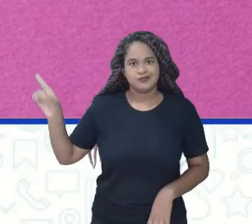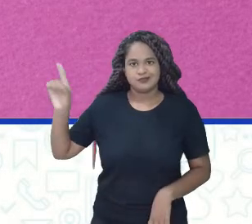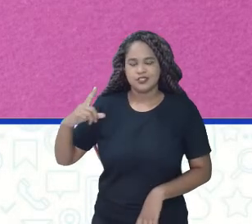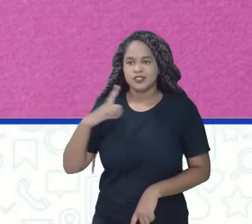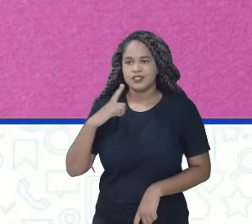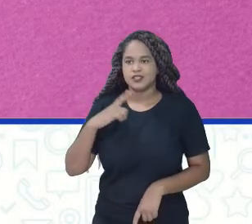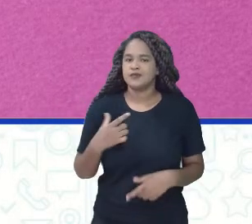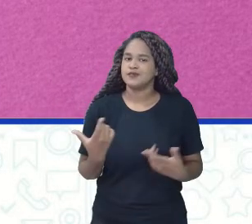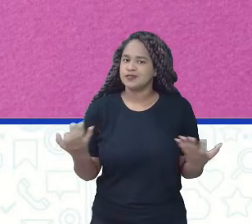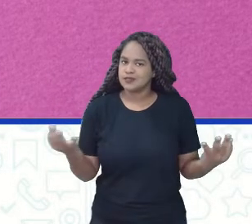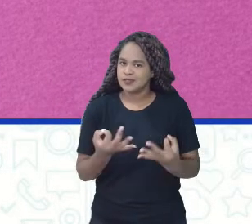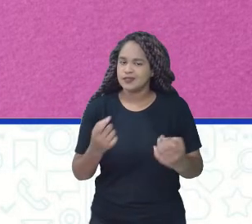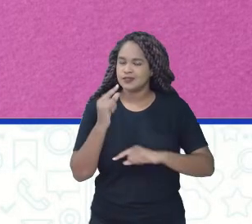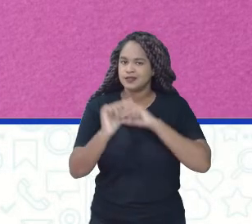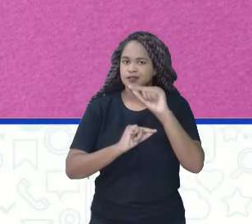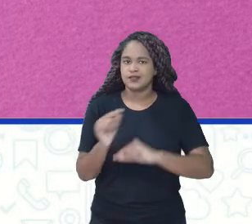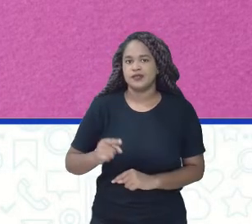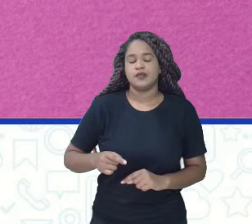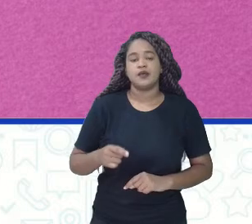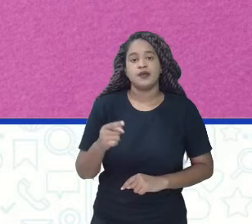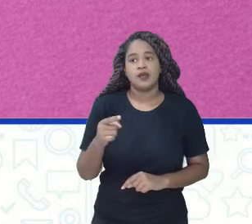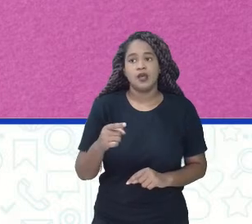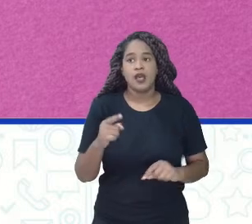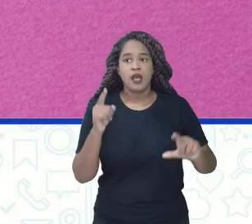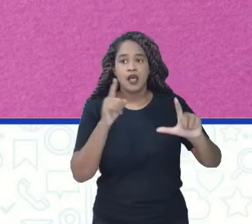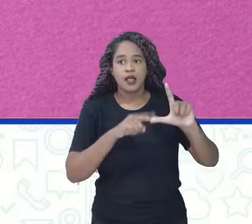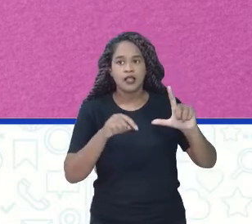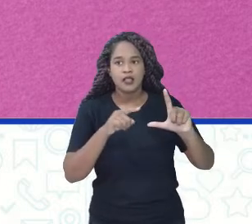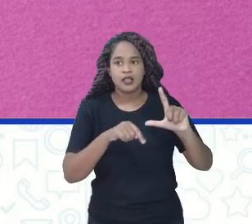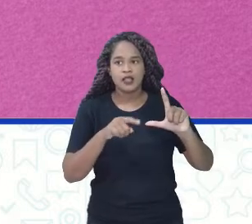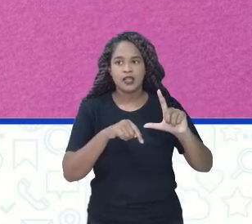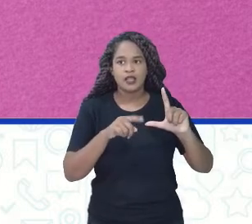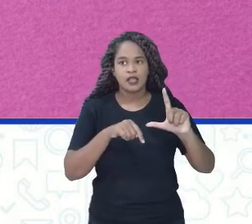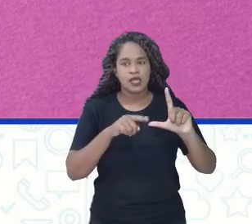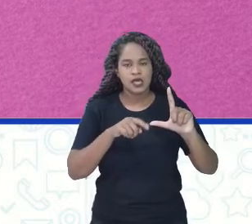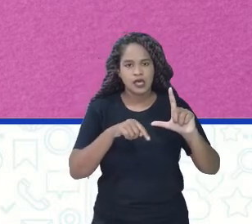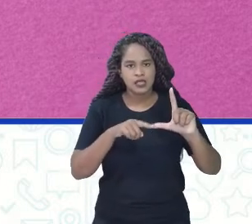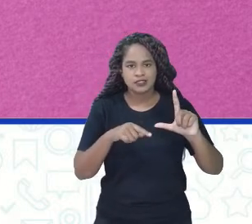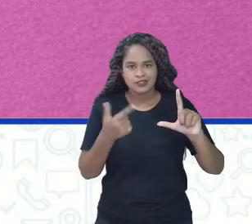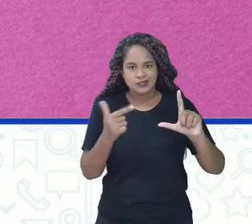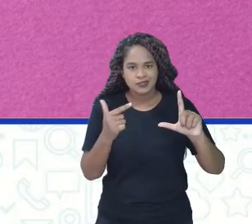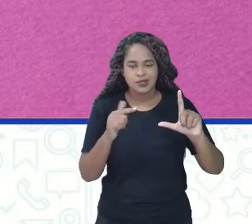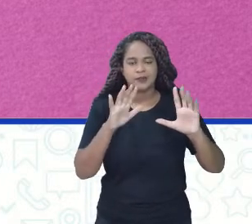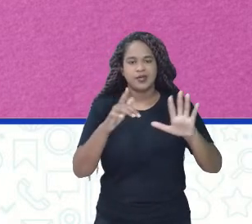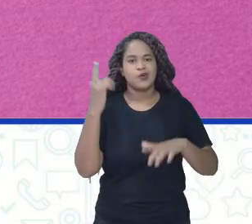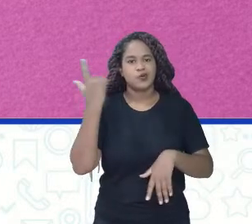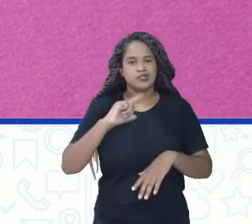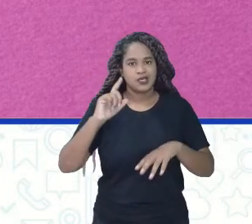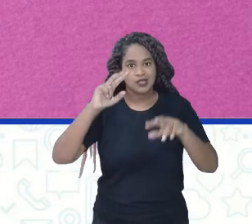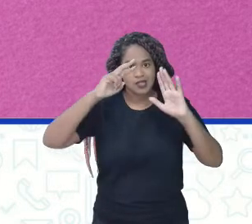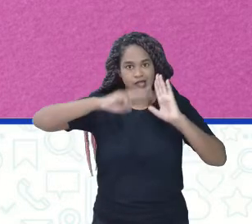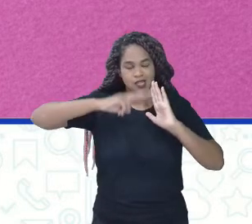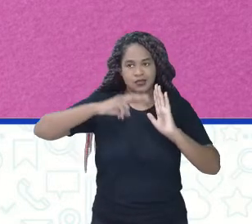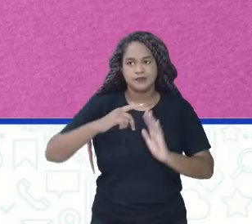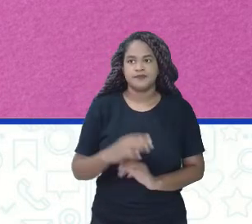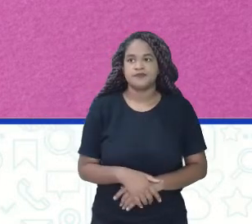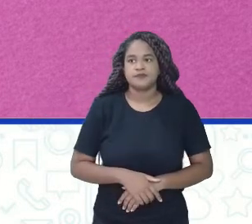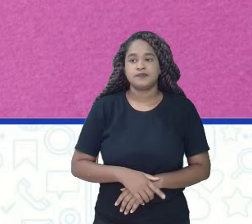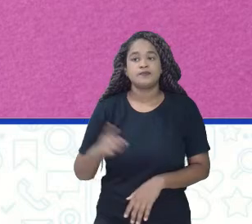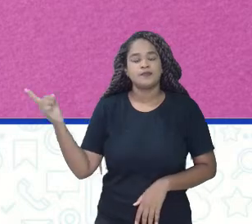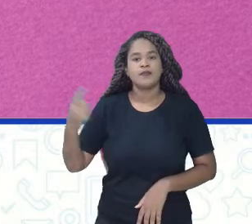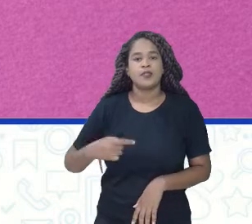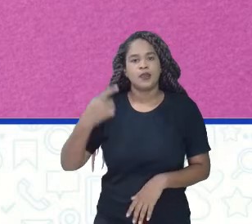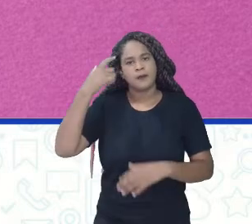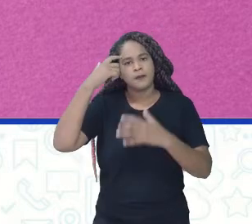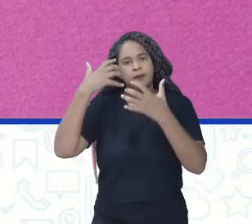tenho certeza que mesmo sem as letras você consegue ler essa palavra que está aqui, não consegue não? Aqui a gente tem assim, ó, pensamento